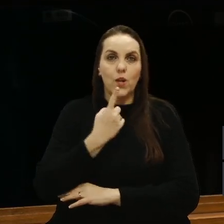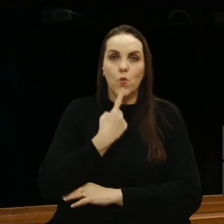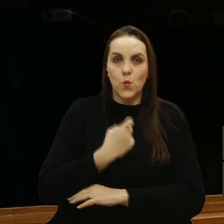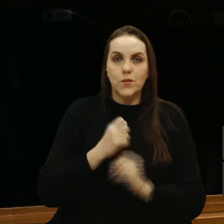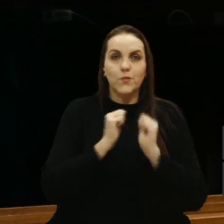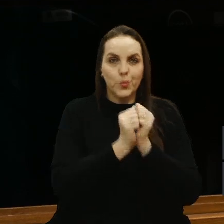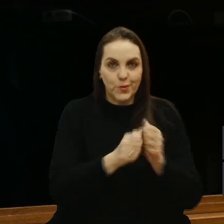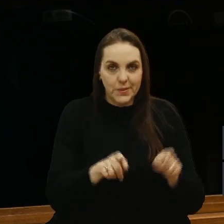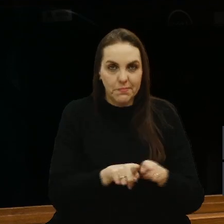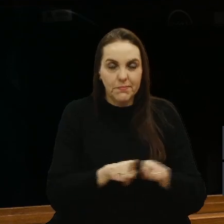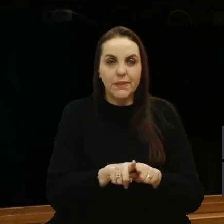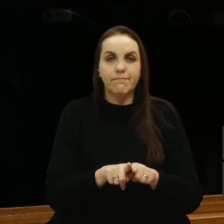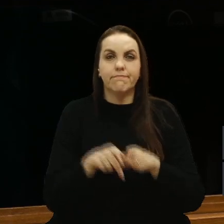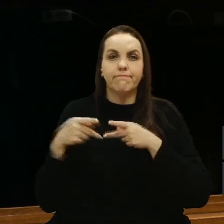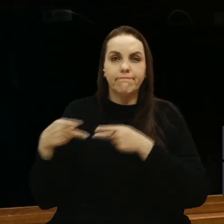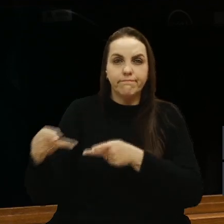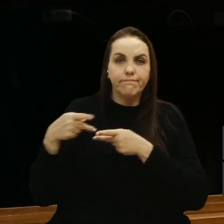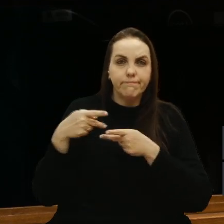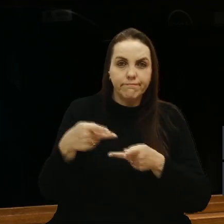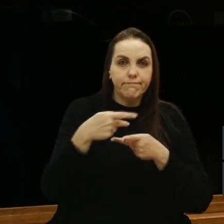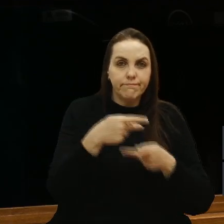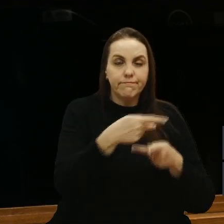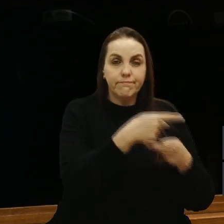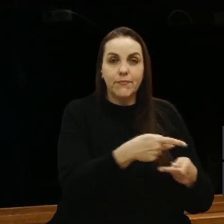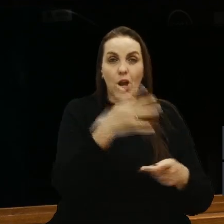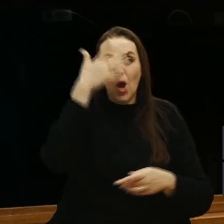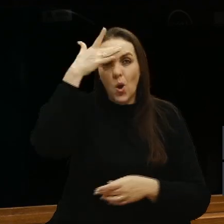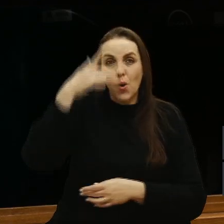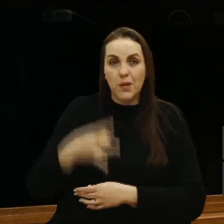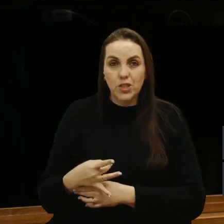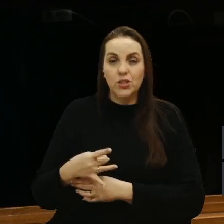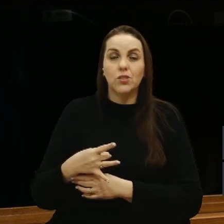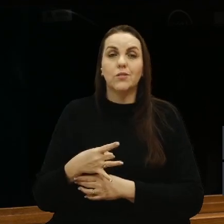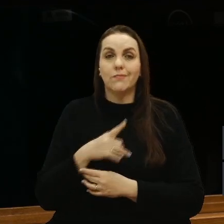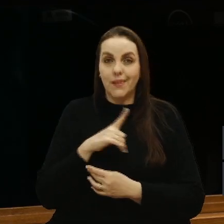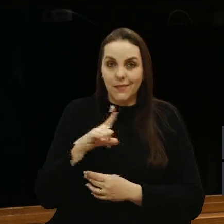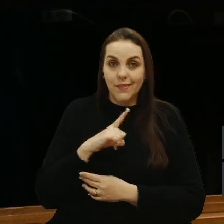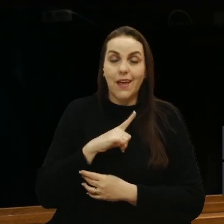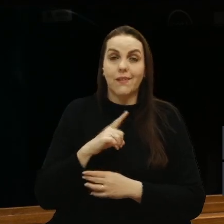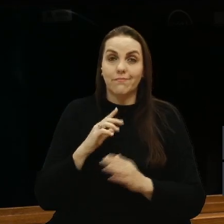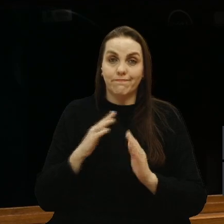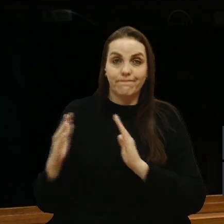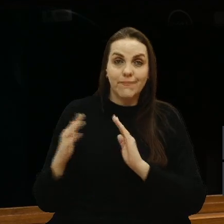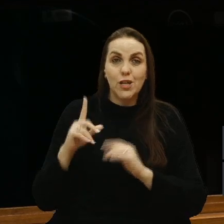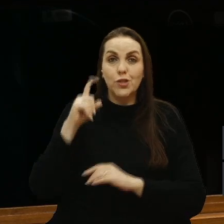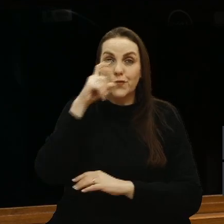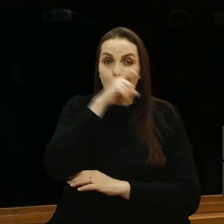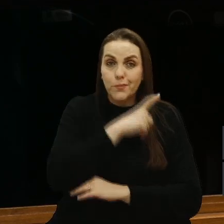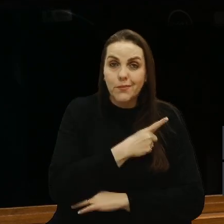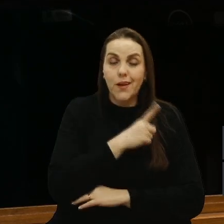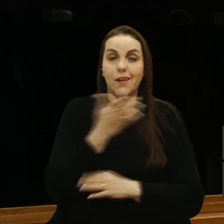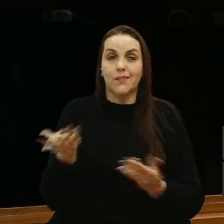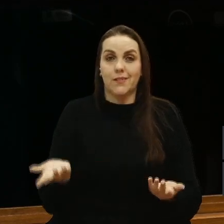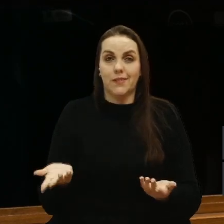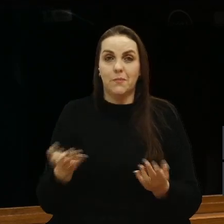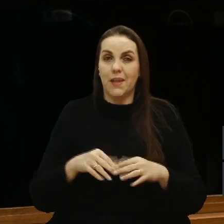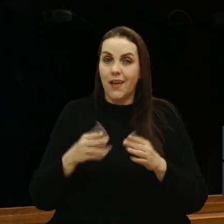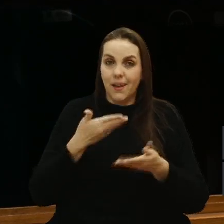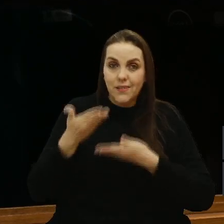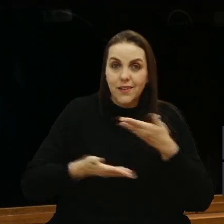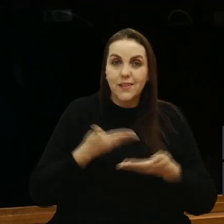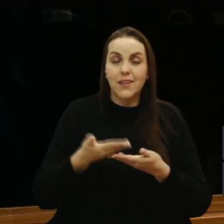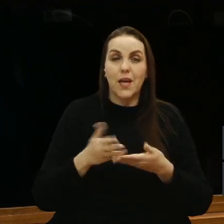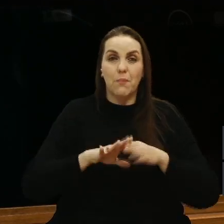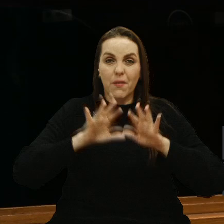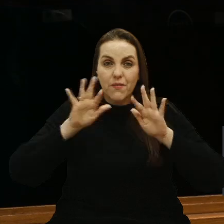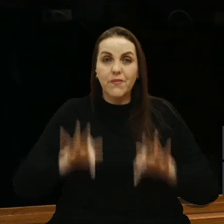espaços que atendem e temos compreendido as lacunas que a nossa rede tem para atender e para acabar a violência. Eu queria terminar